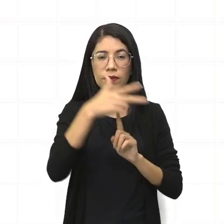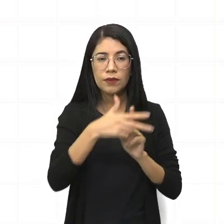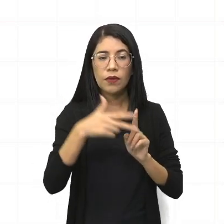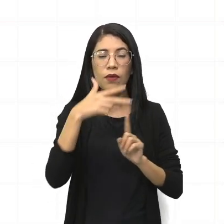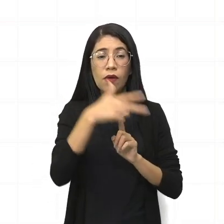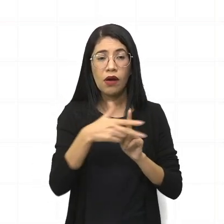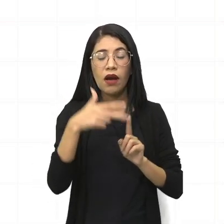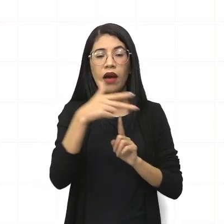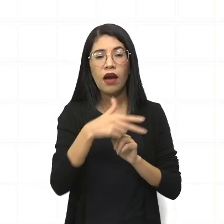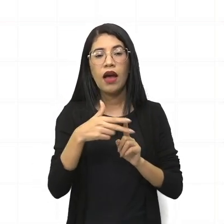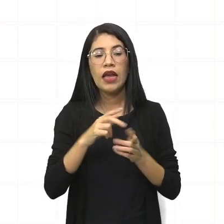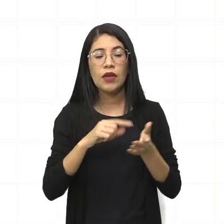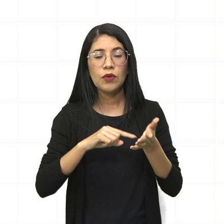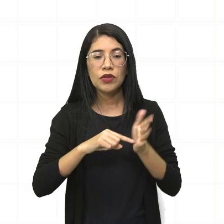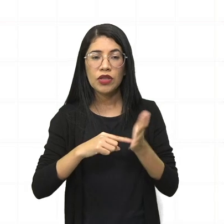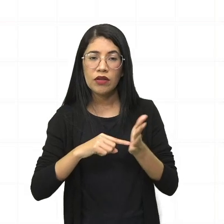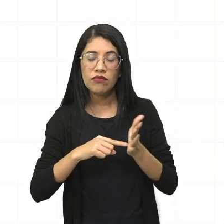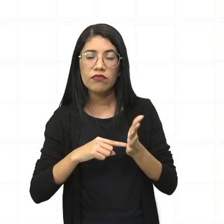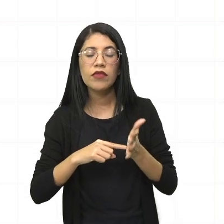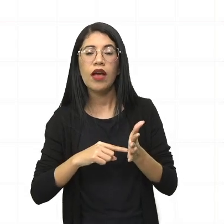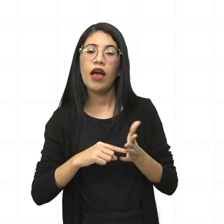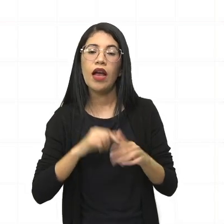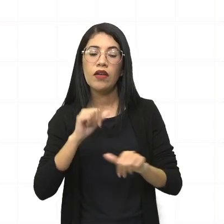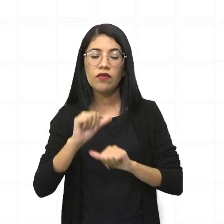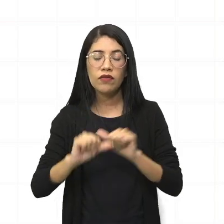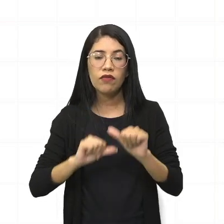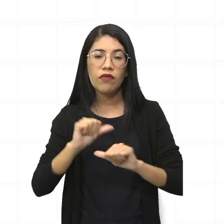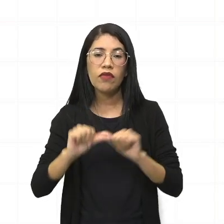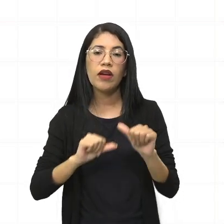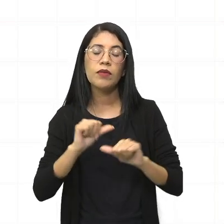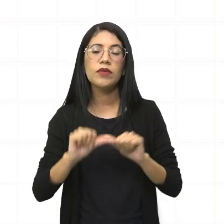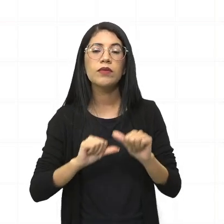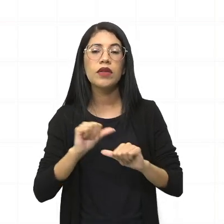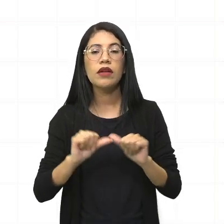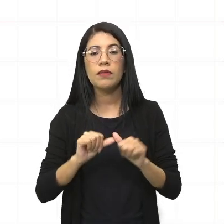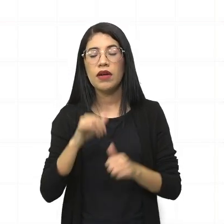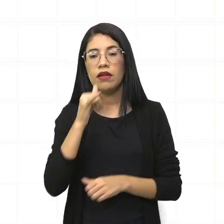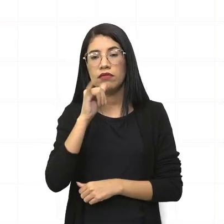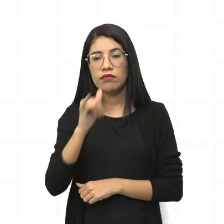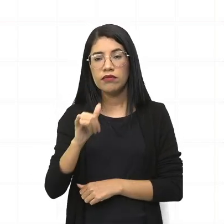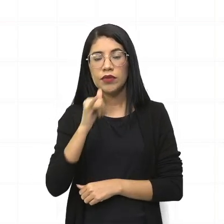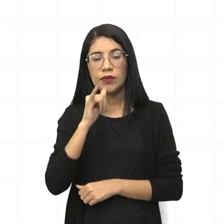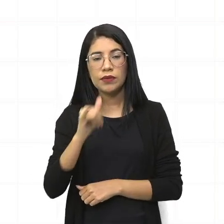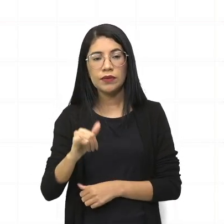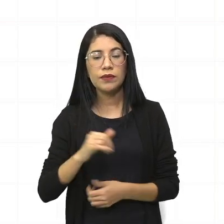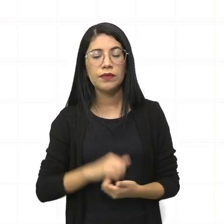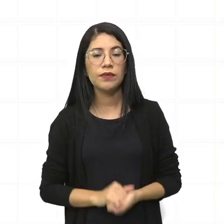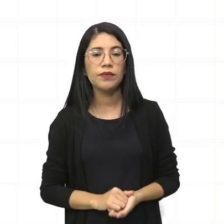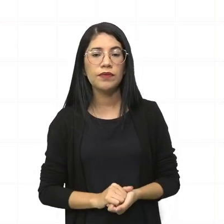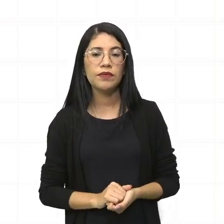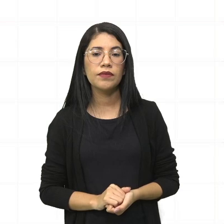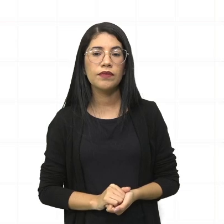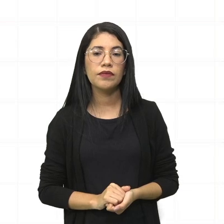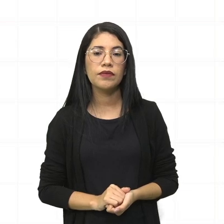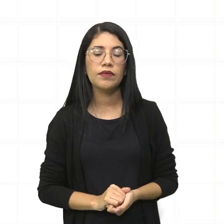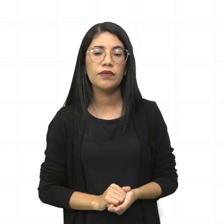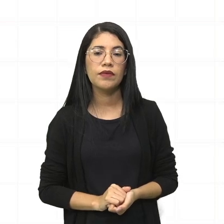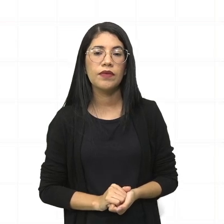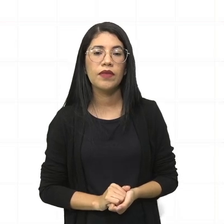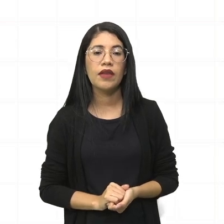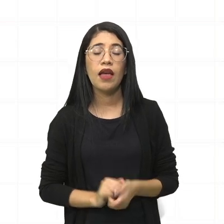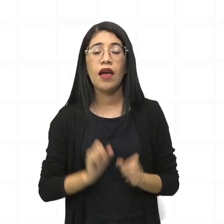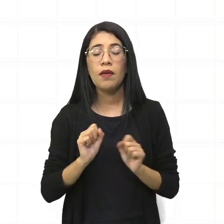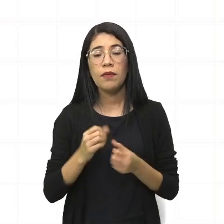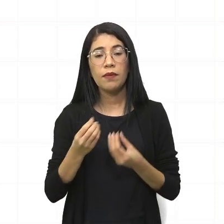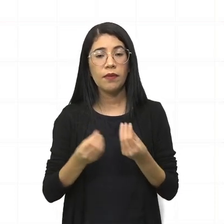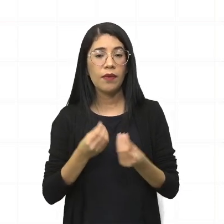girem e vão acionar o gerador que vai converter o movimento rotacional em energia elétrica. Essa eletricidade pode